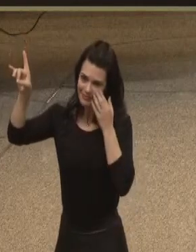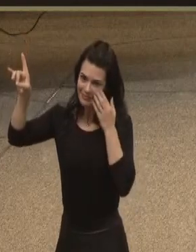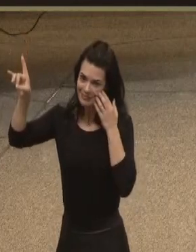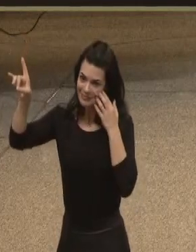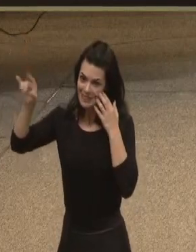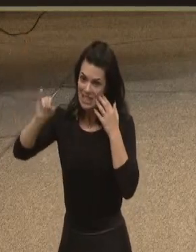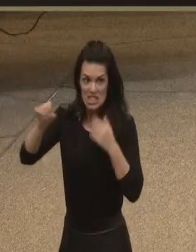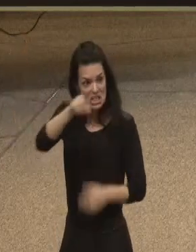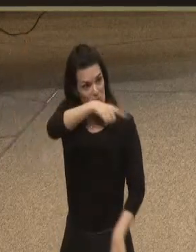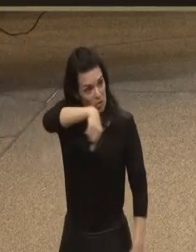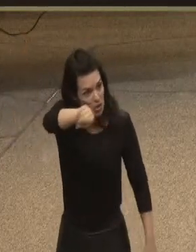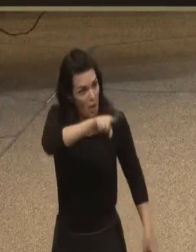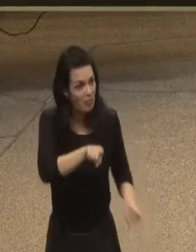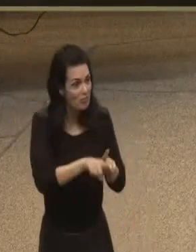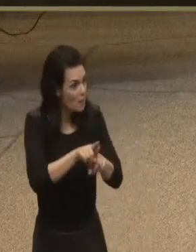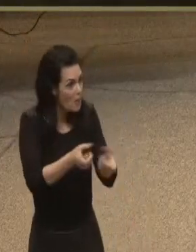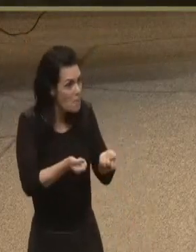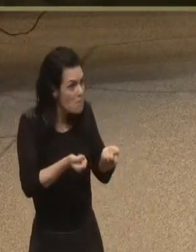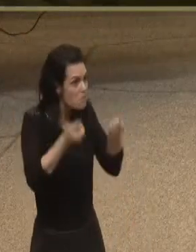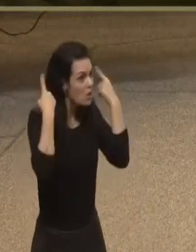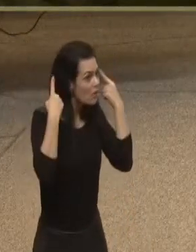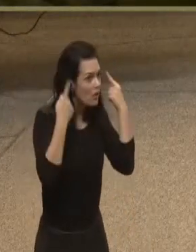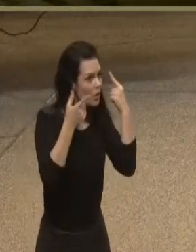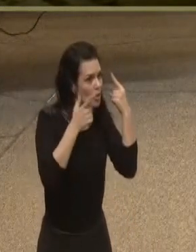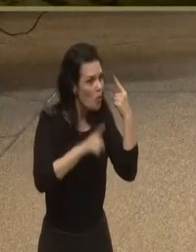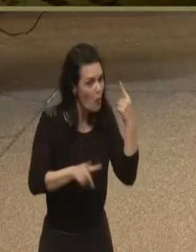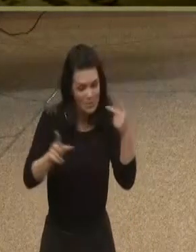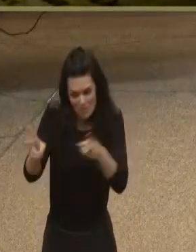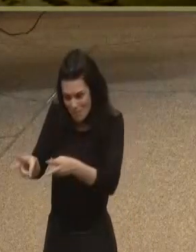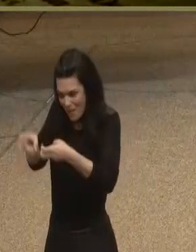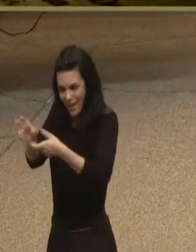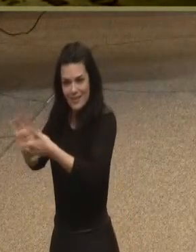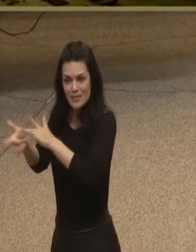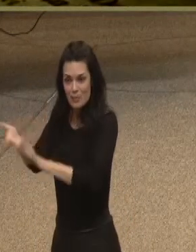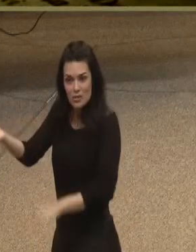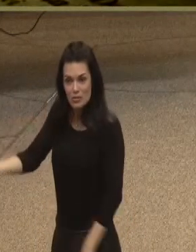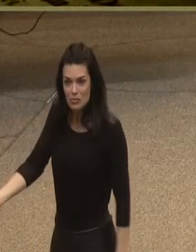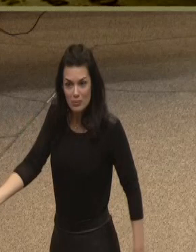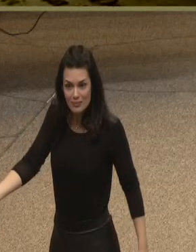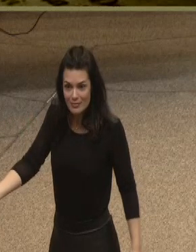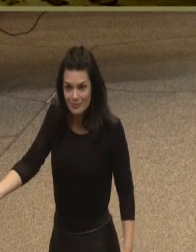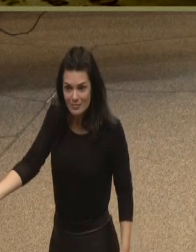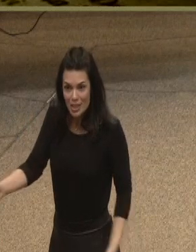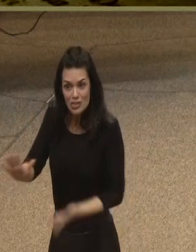surdos espiritualmente, não vamos reconhecer o que Jesus fez por nós.